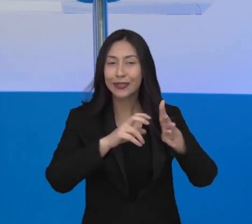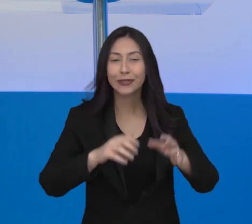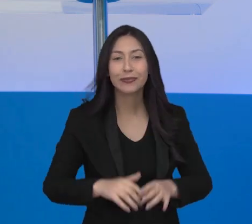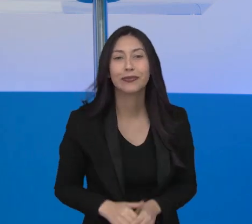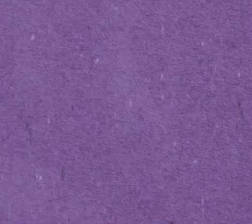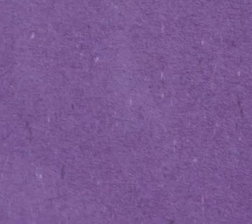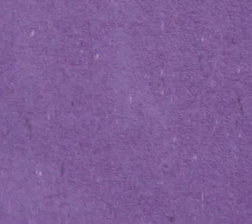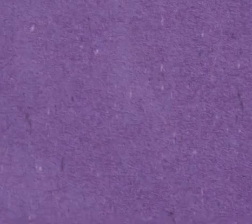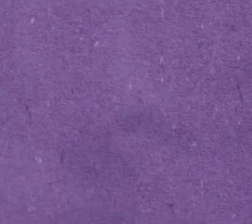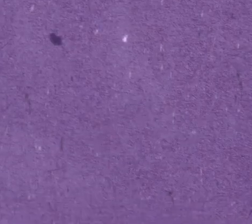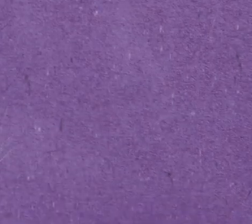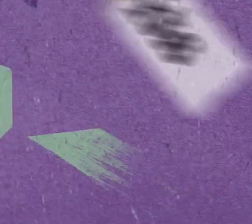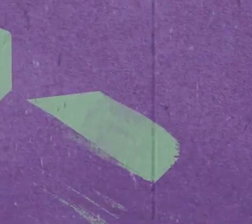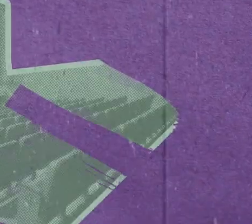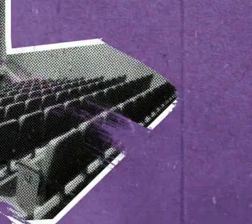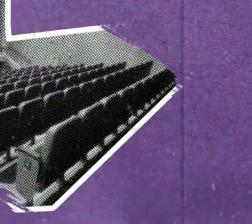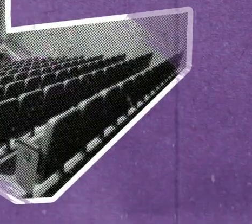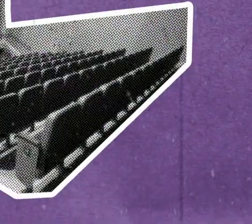agenda cultural.